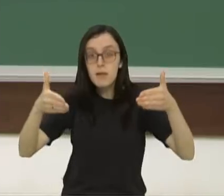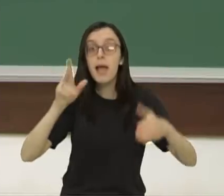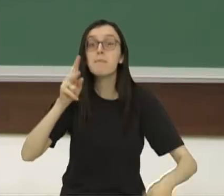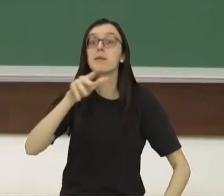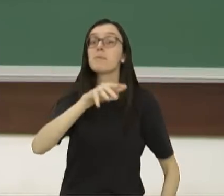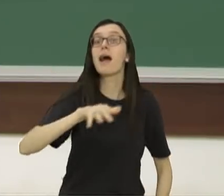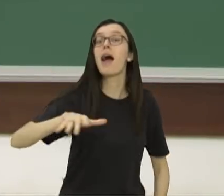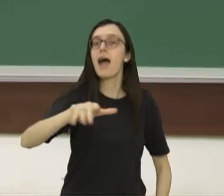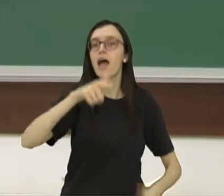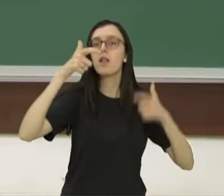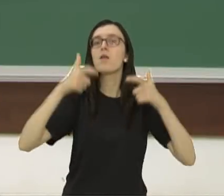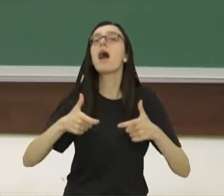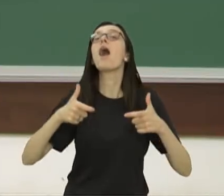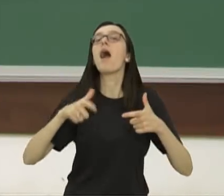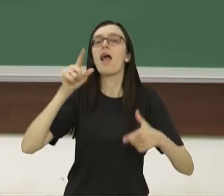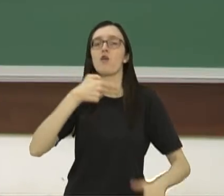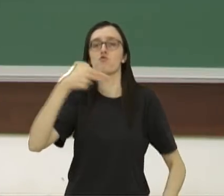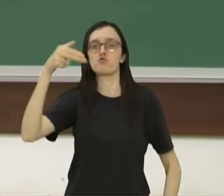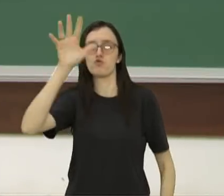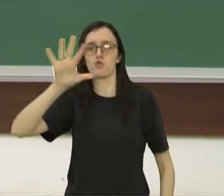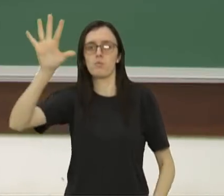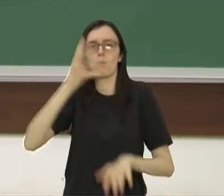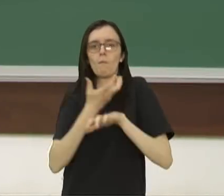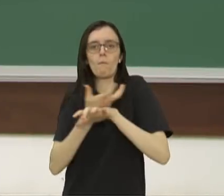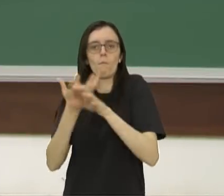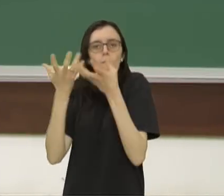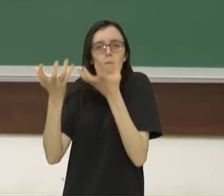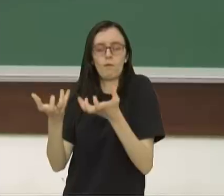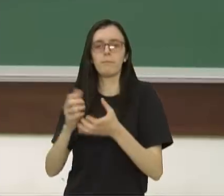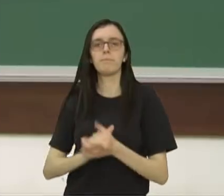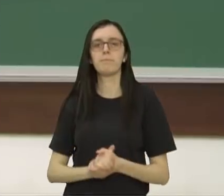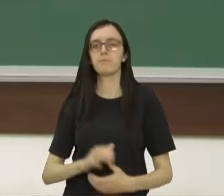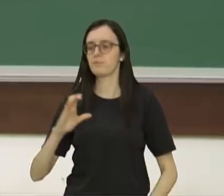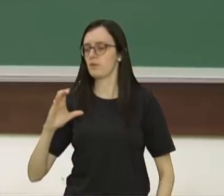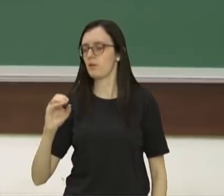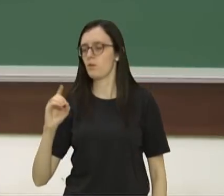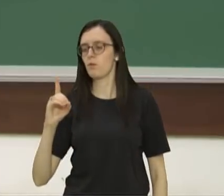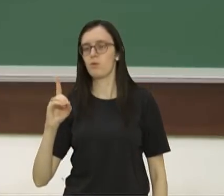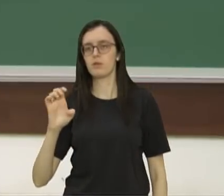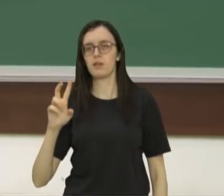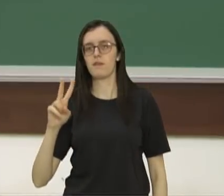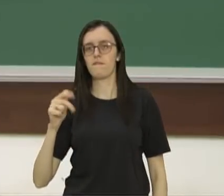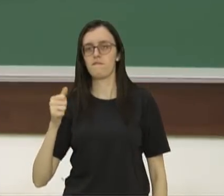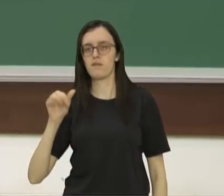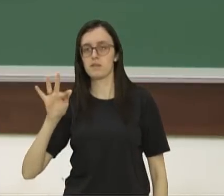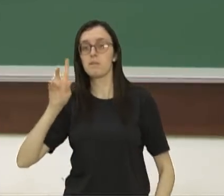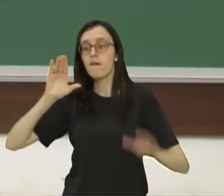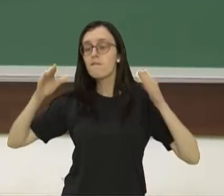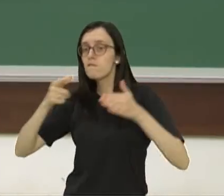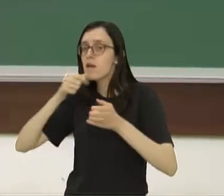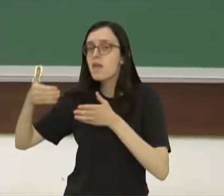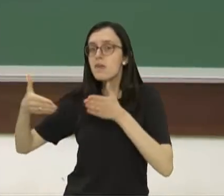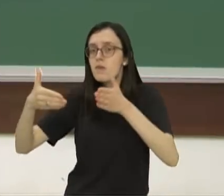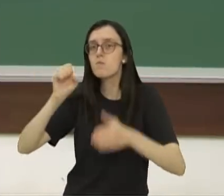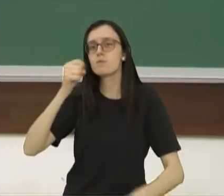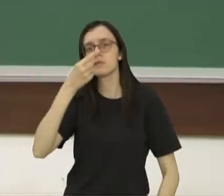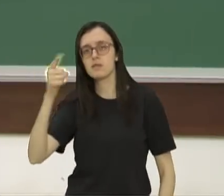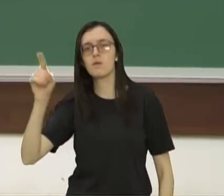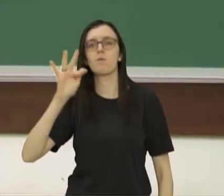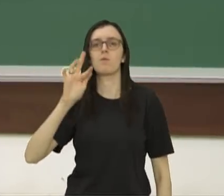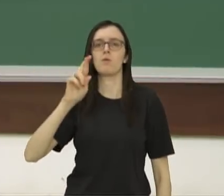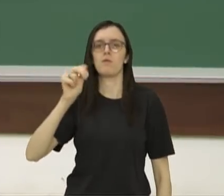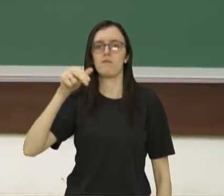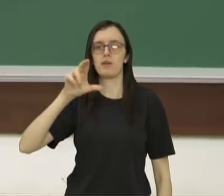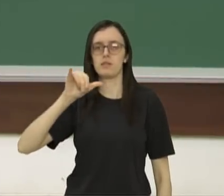né? Então, na região do Nordeste ali. Nós vimos que a Codevasf ela atua principalmente na região do Vale do São Francisco, do Rio São